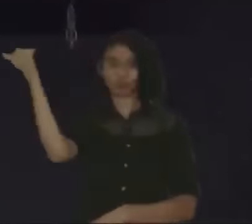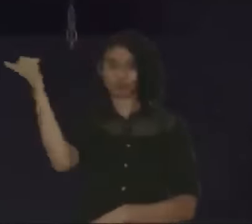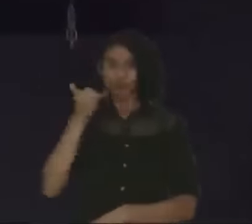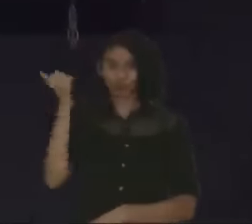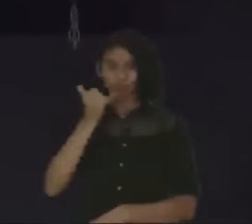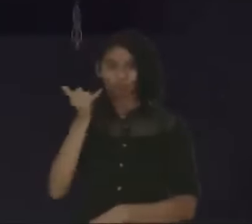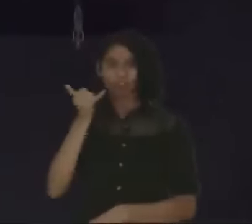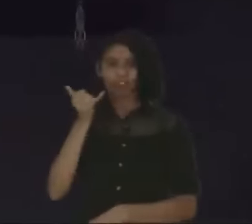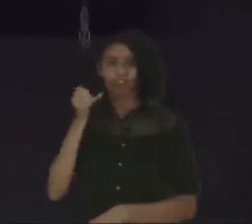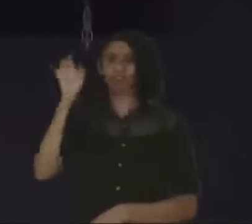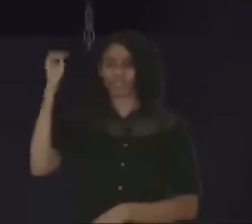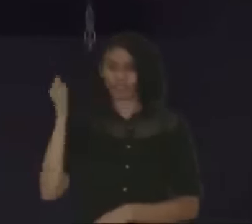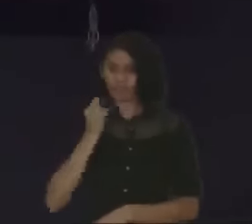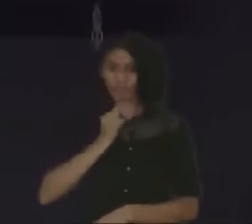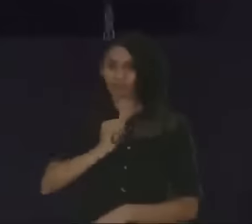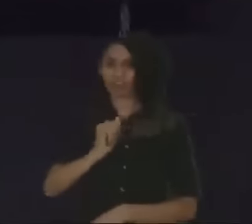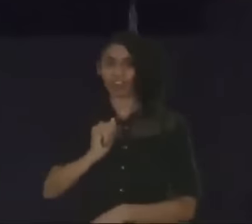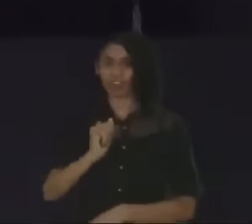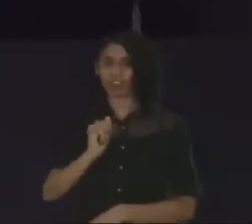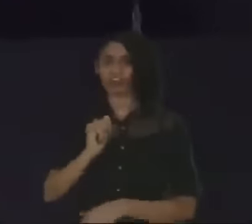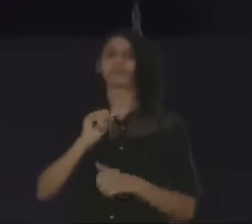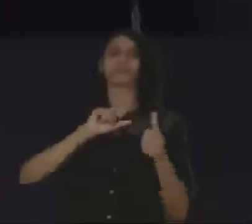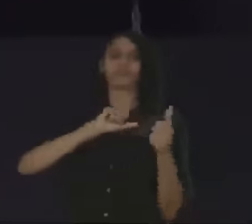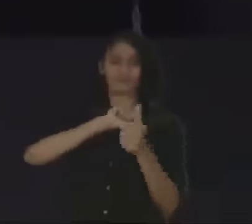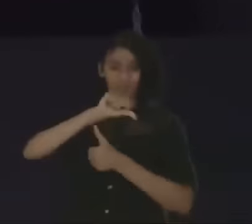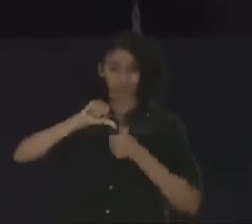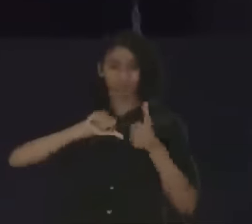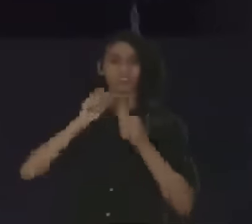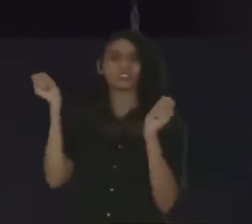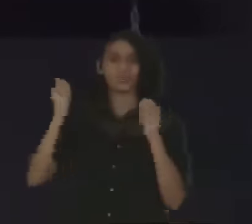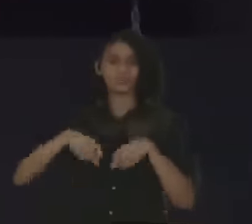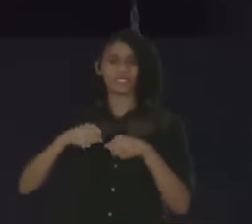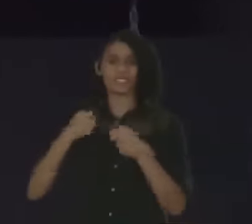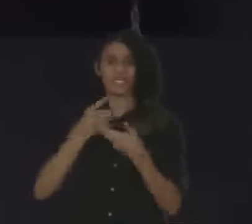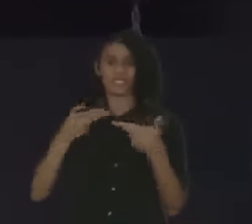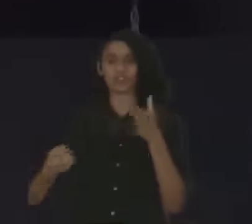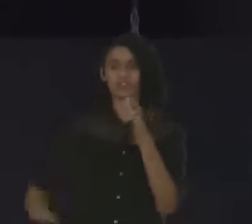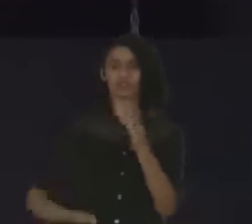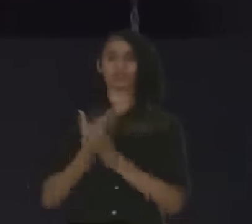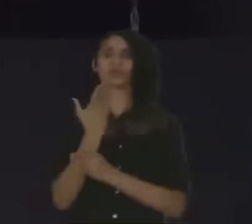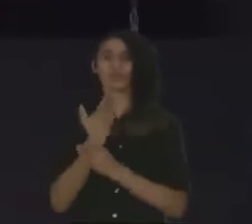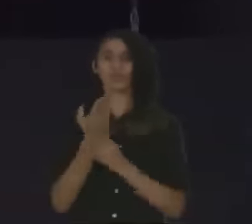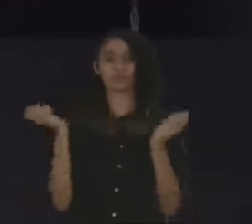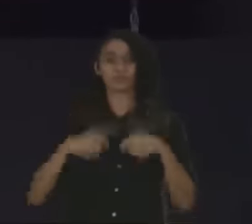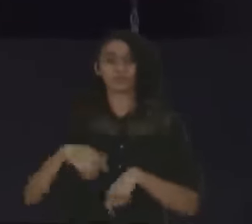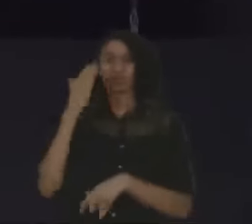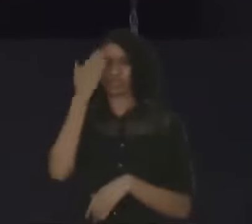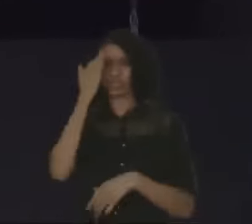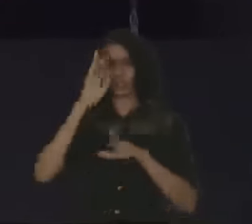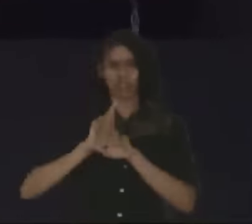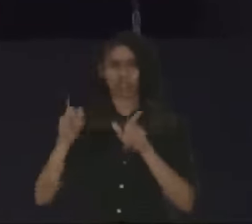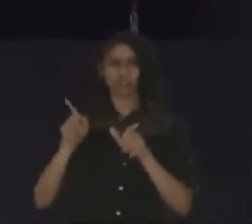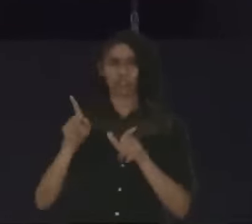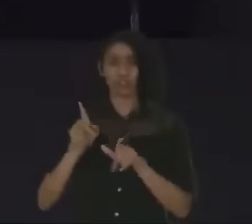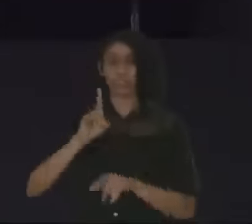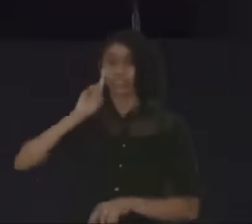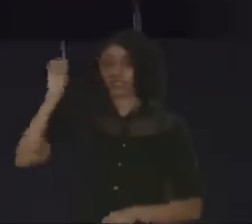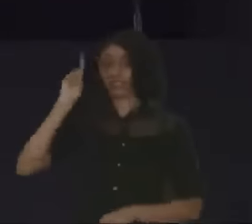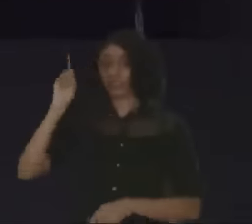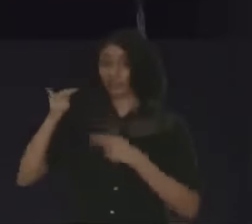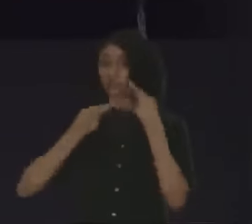nada acontece quando Deus fala o mundo o universo passa a existir você entende a diferença do Poder da fala de Deus